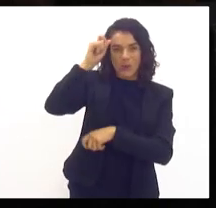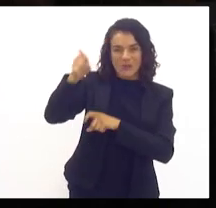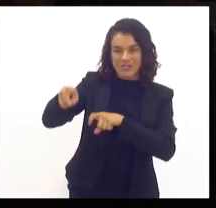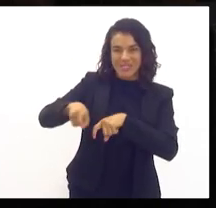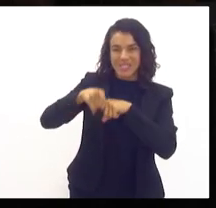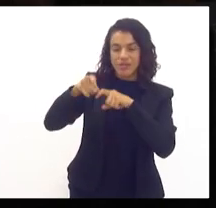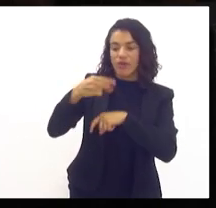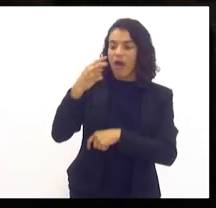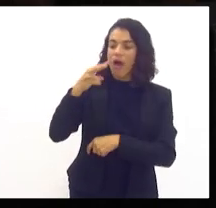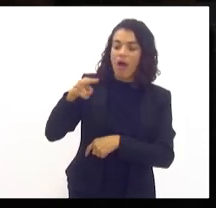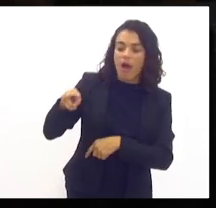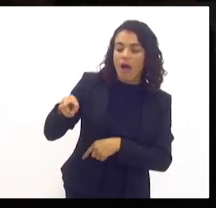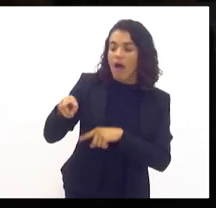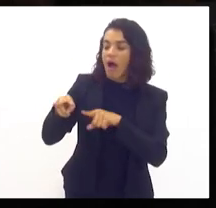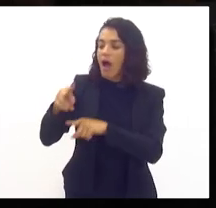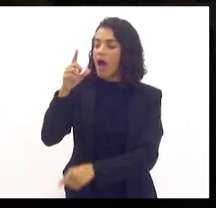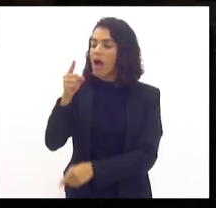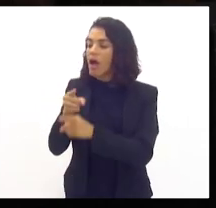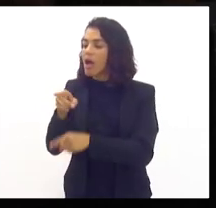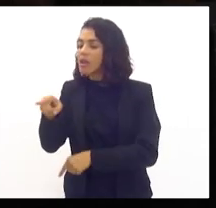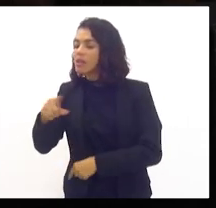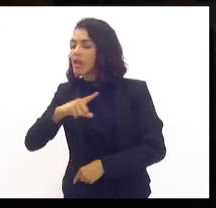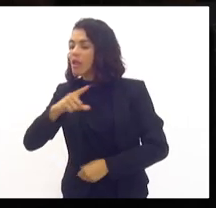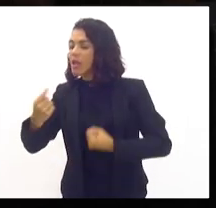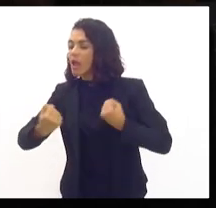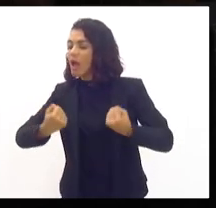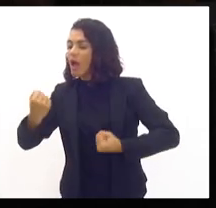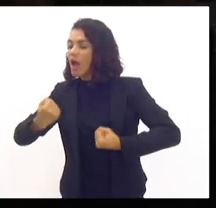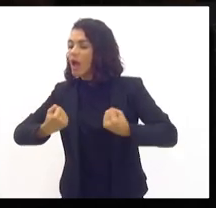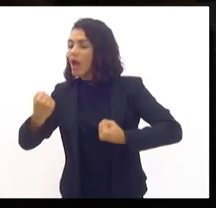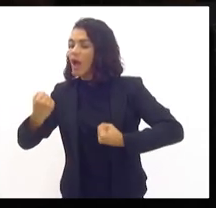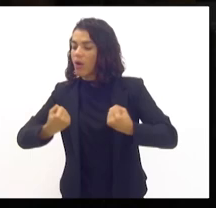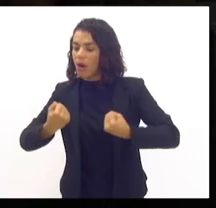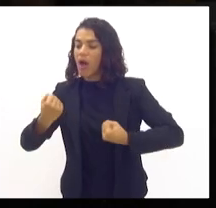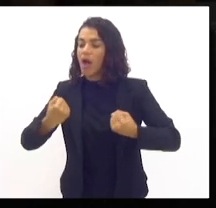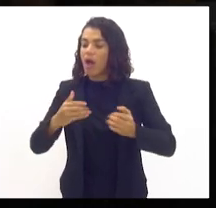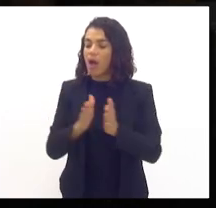lá verificaram a existência dessa viatura.